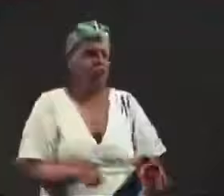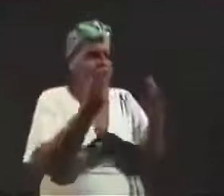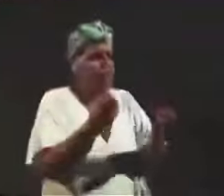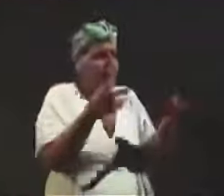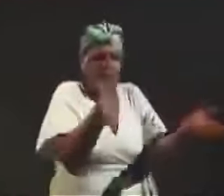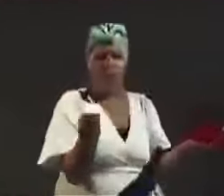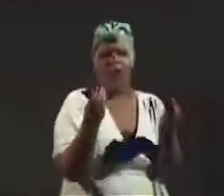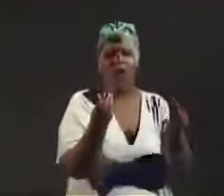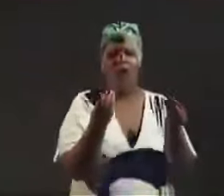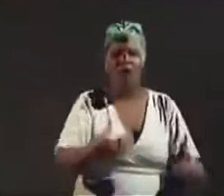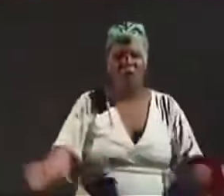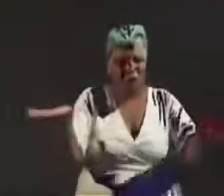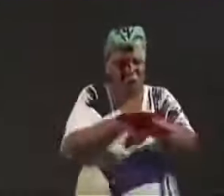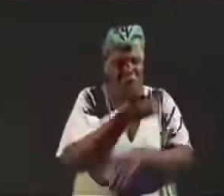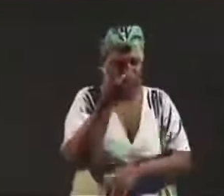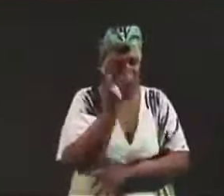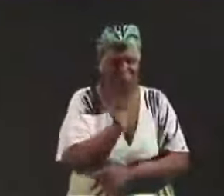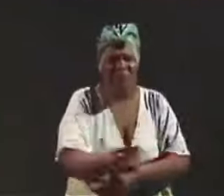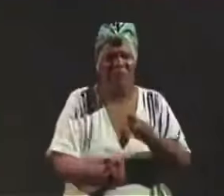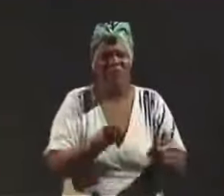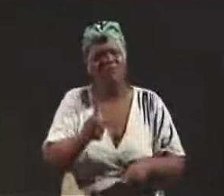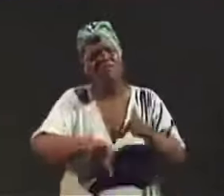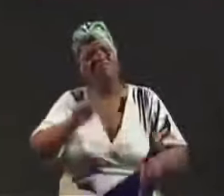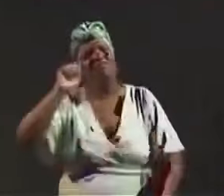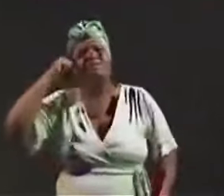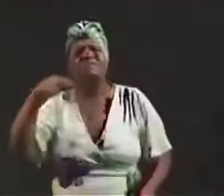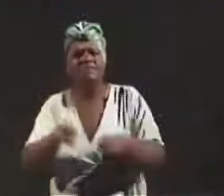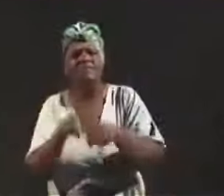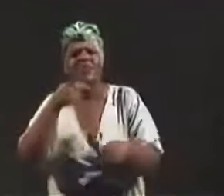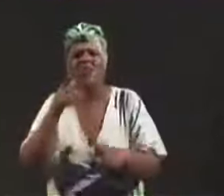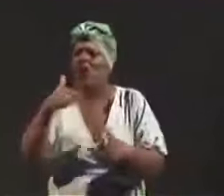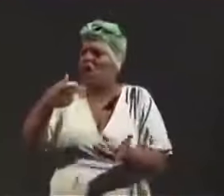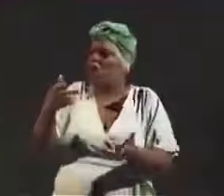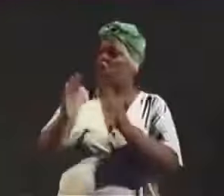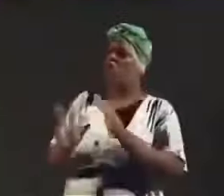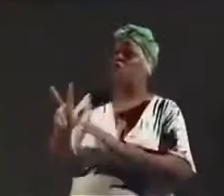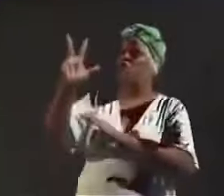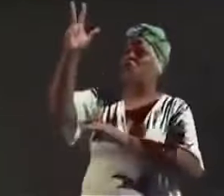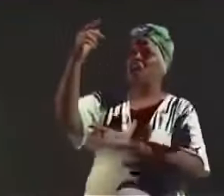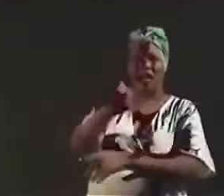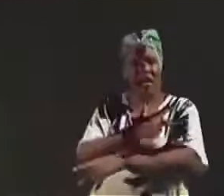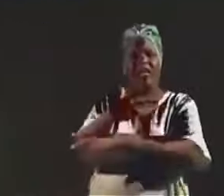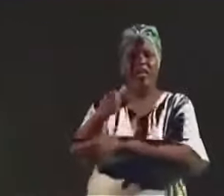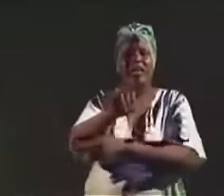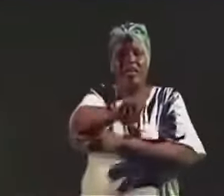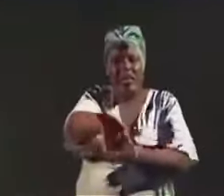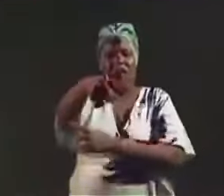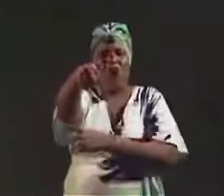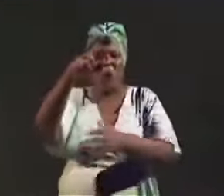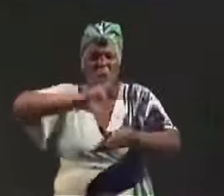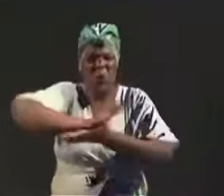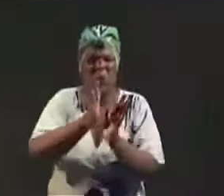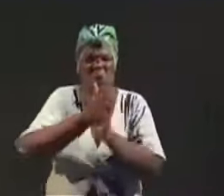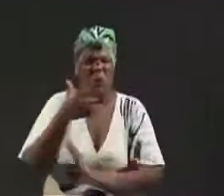por migalhas. A novinha não deu, perdeu o emprego, o patrão vai sambando na carcaça. Se é laranja, delata, sua cedo, tá puxado o silêncio, te maltrata.